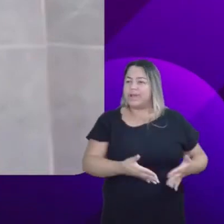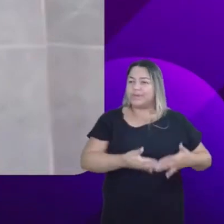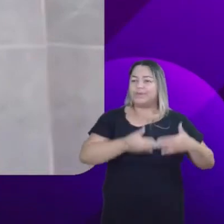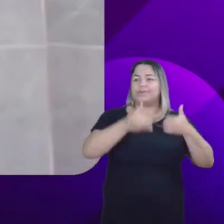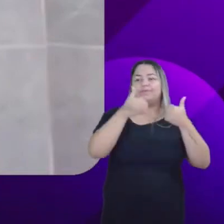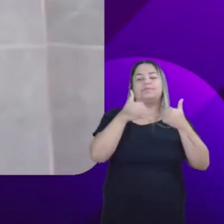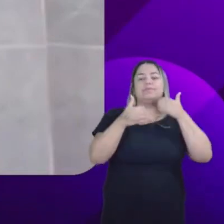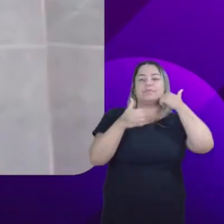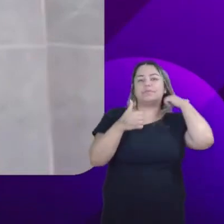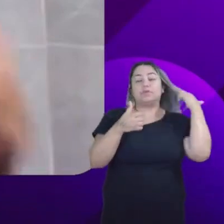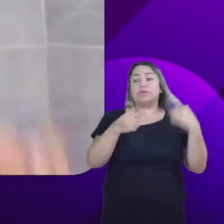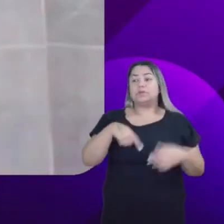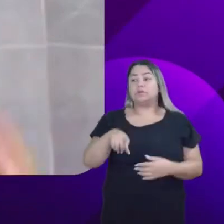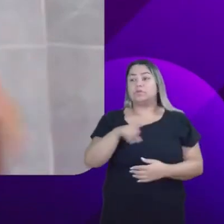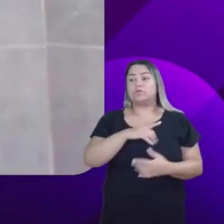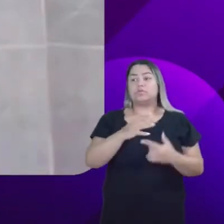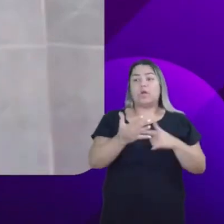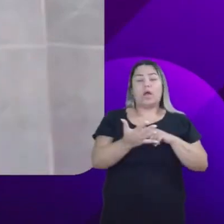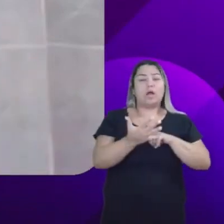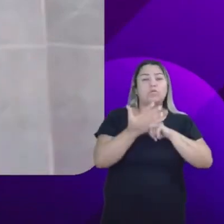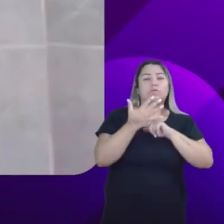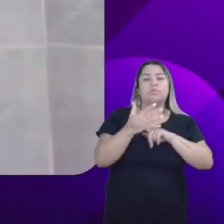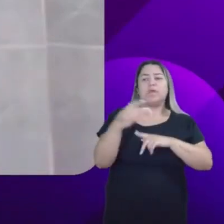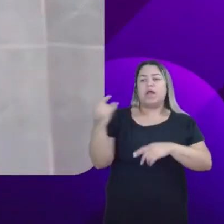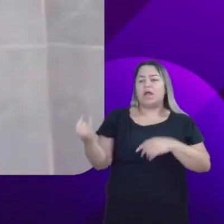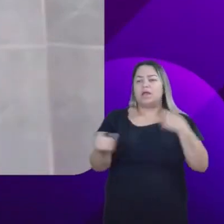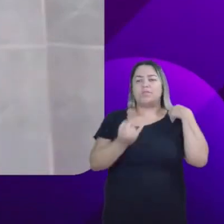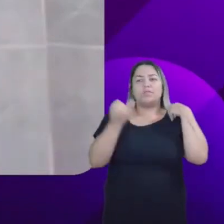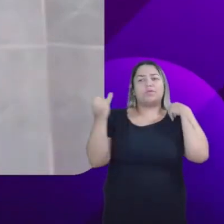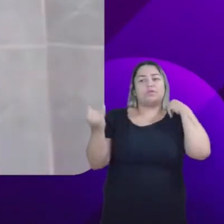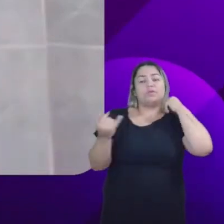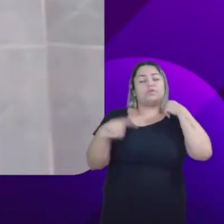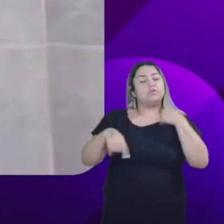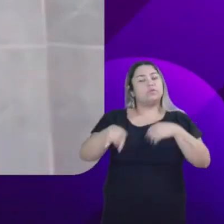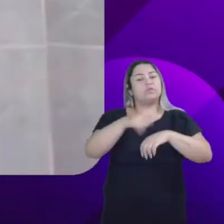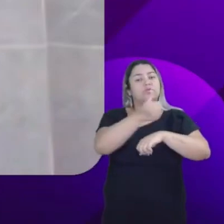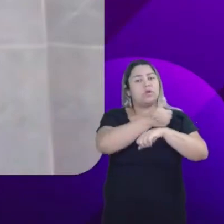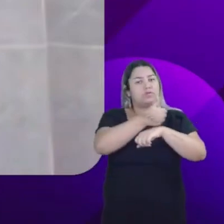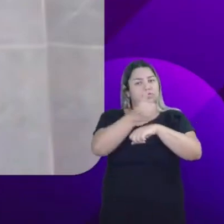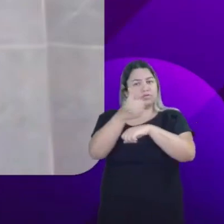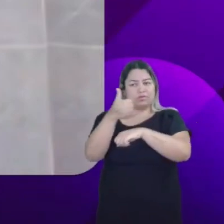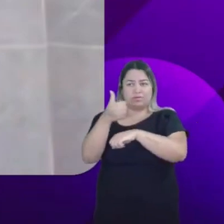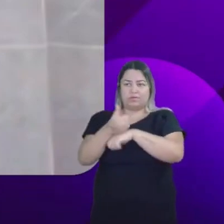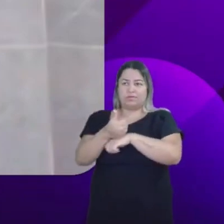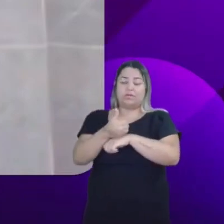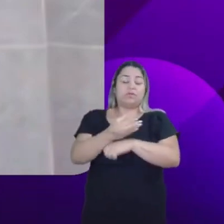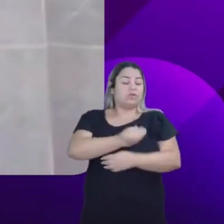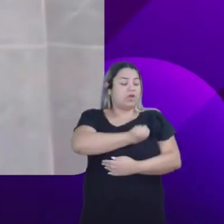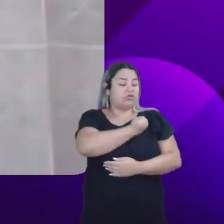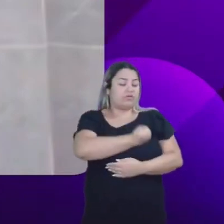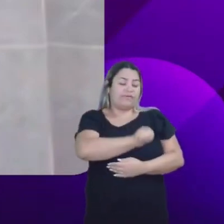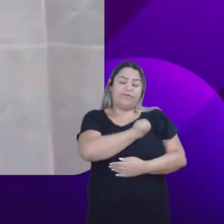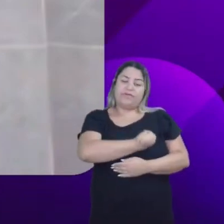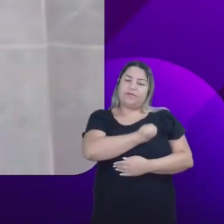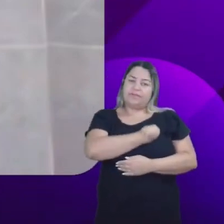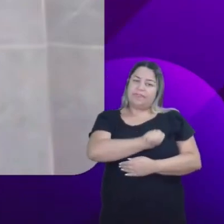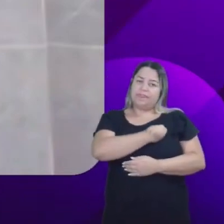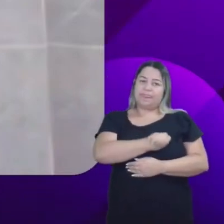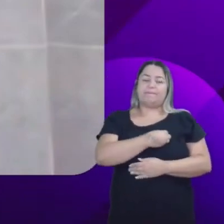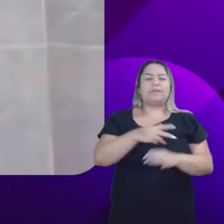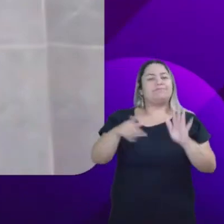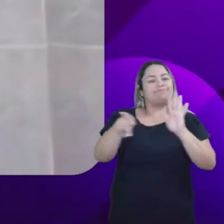ela mostre exatamente a importância do nosso lugar, que é um lugar de vida, que é um lugar